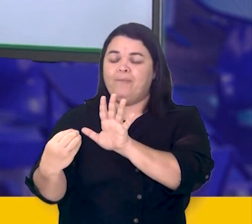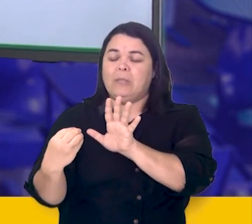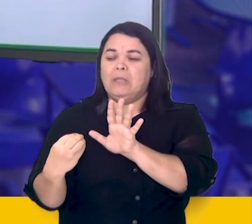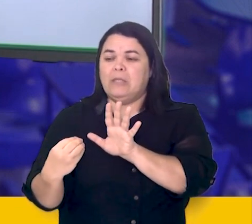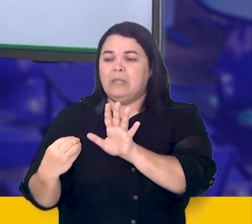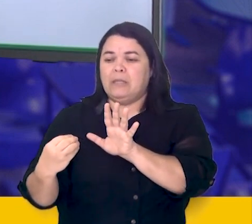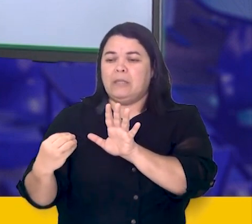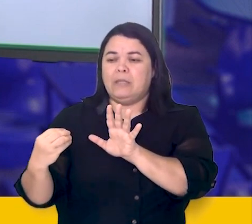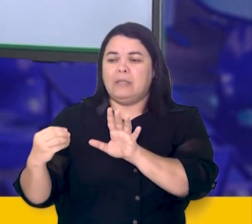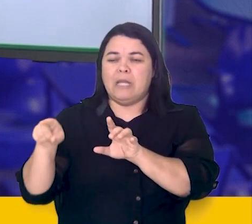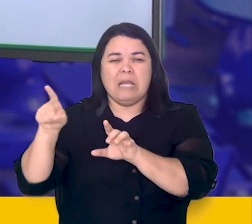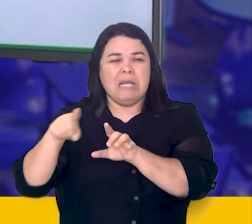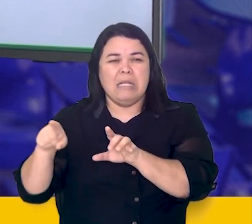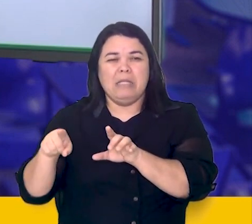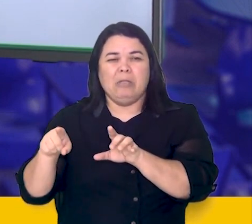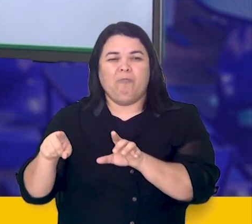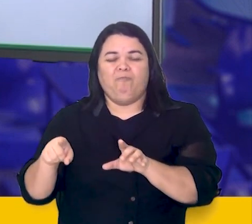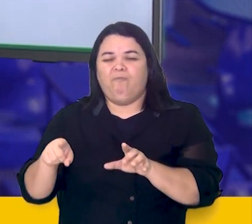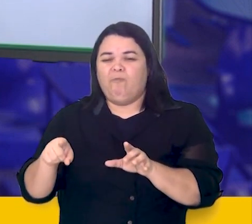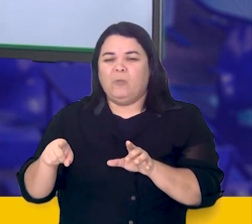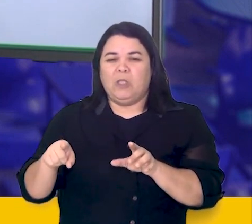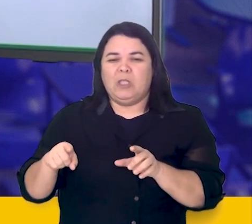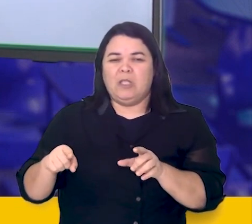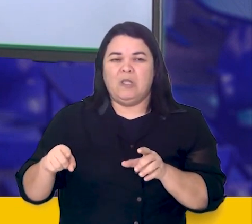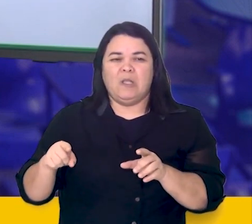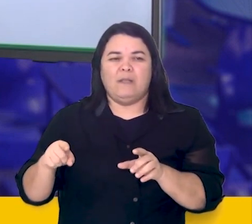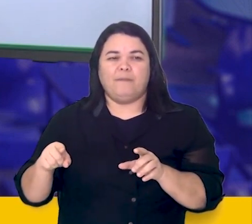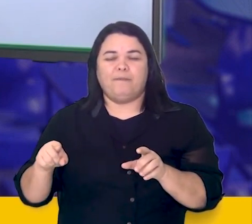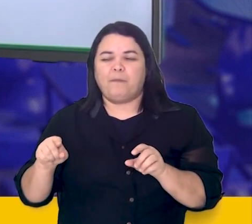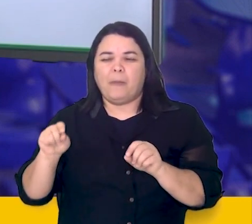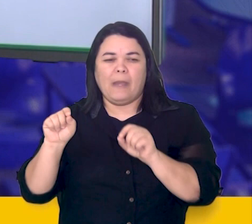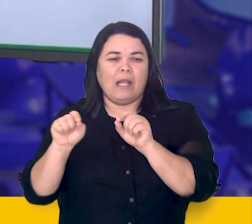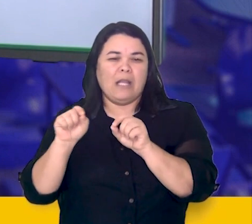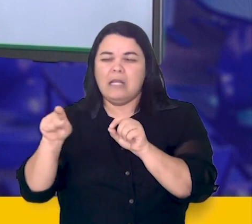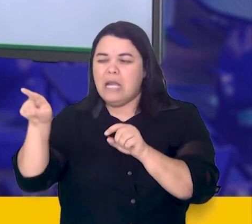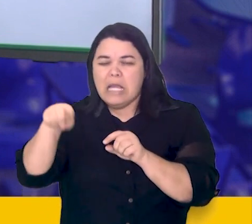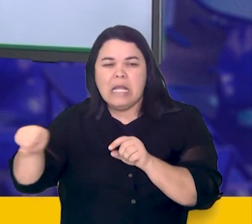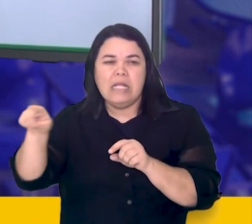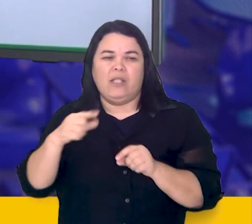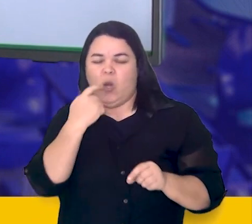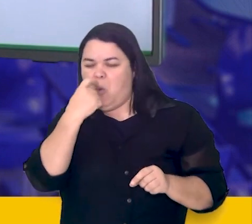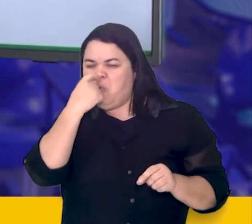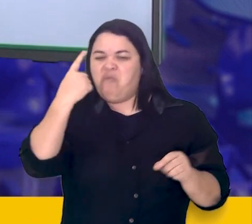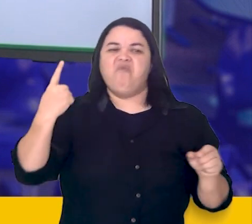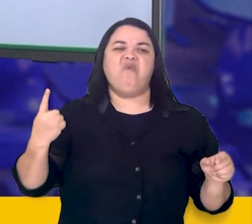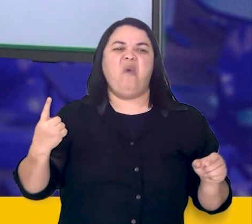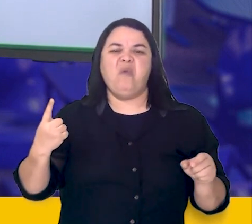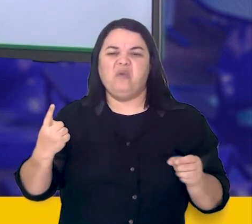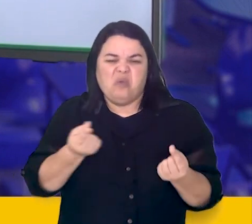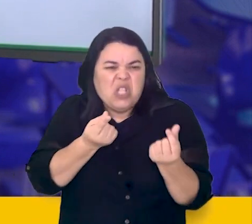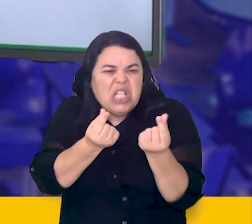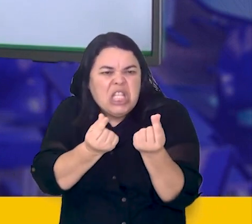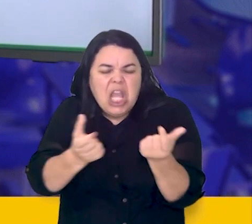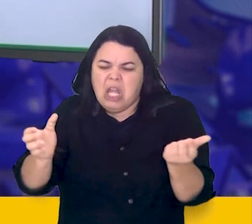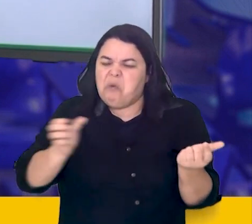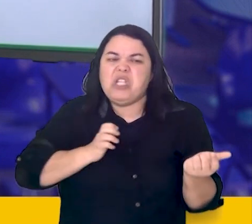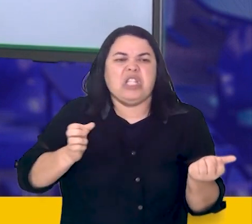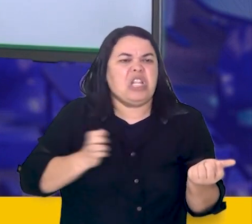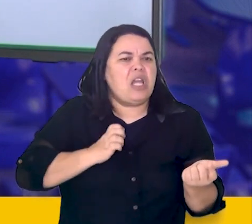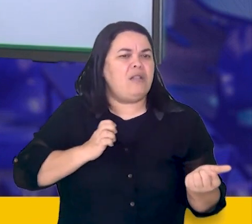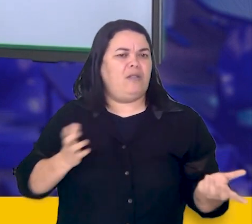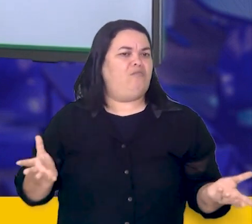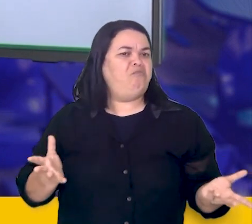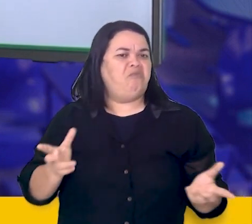cada vez mais massacradas pelo controle europeu. Então, o nosso olhar nesse